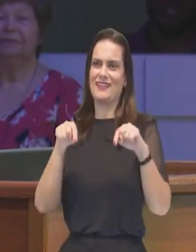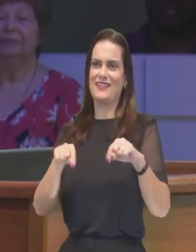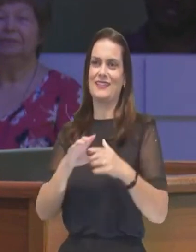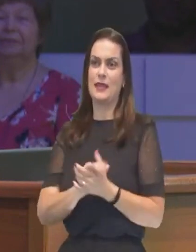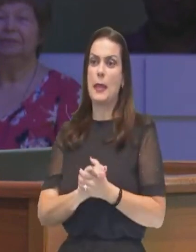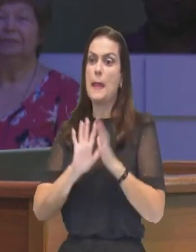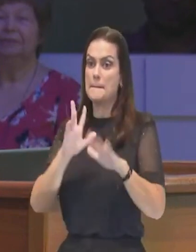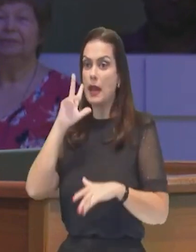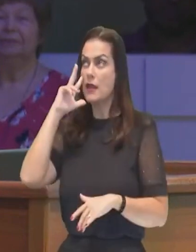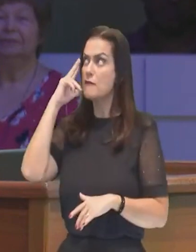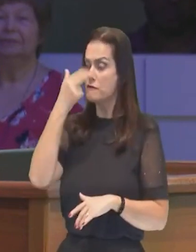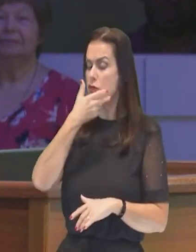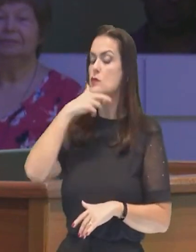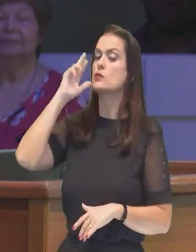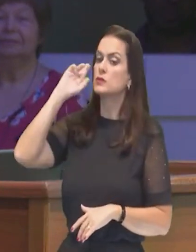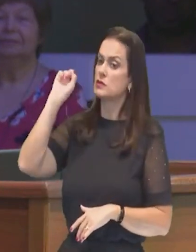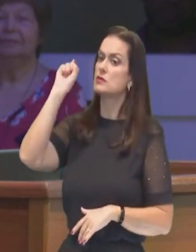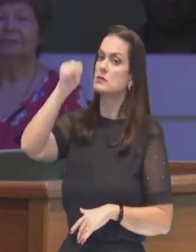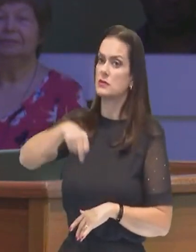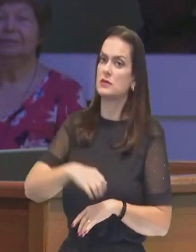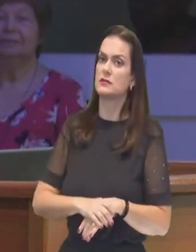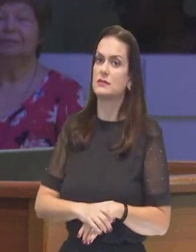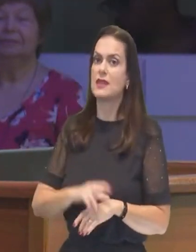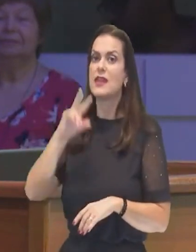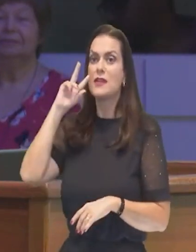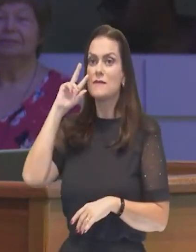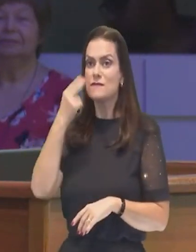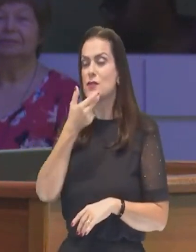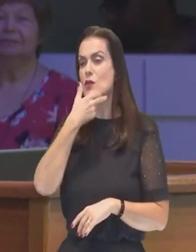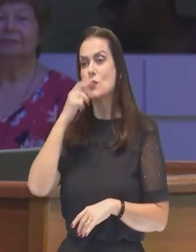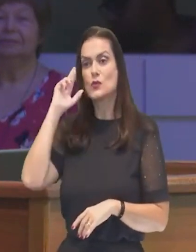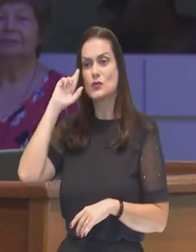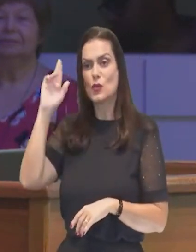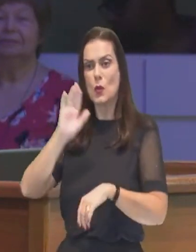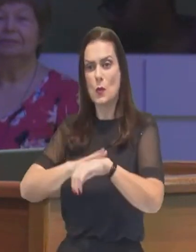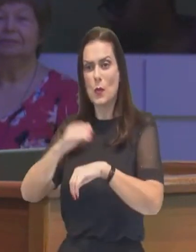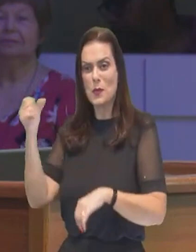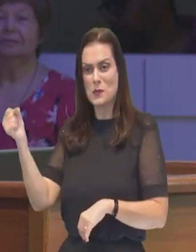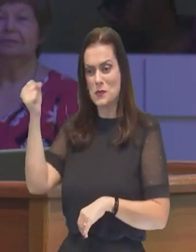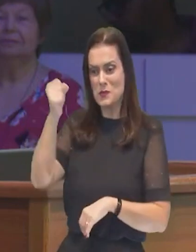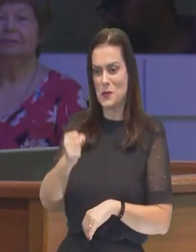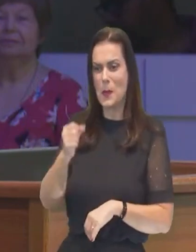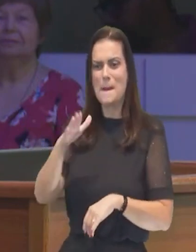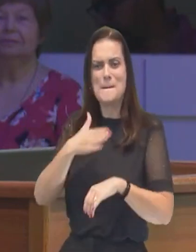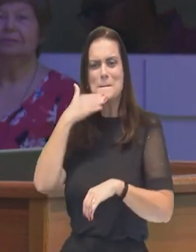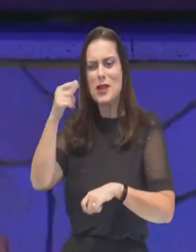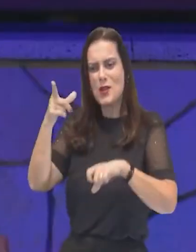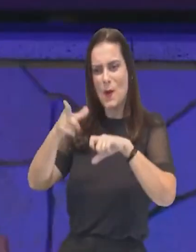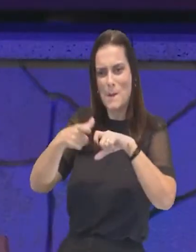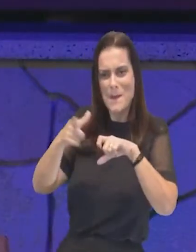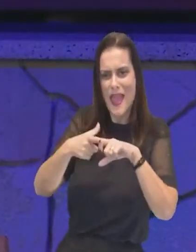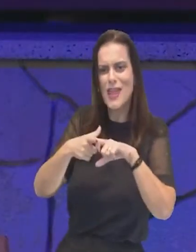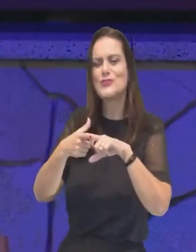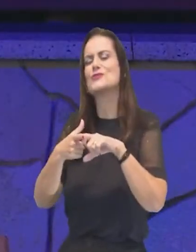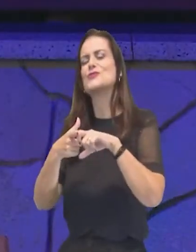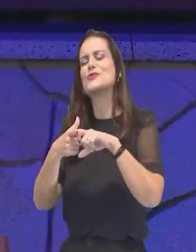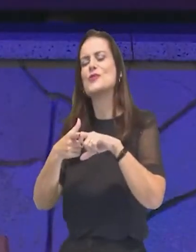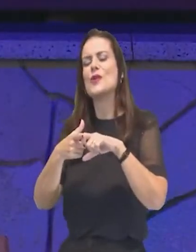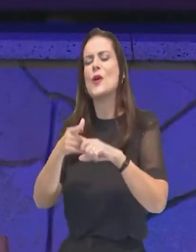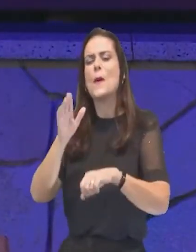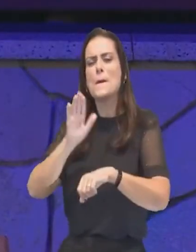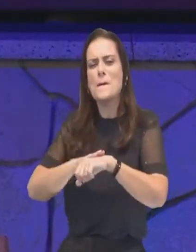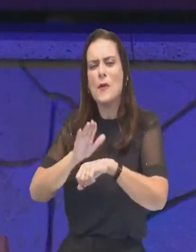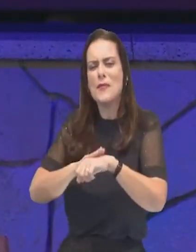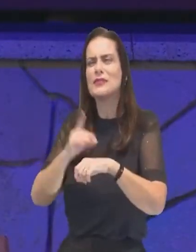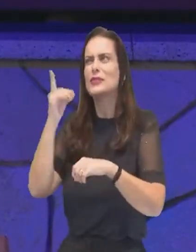mas eu vi o Senhor, sim. Eu vi o Senhor quando Ele me colocou na mão do melhor médico. Eu vi o Senhor quando Ele providenciou recurso para